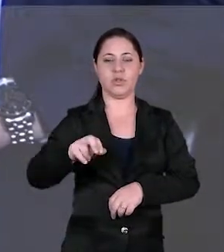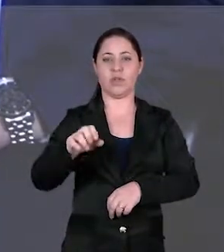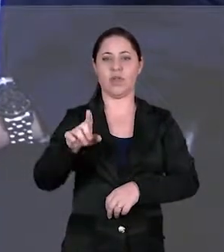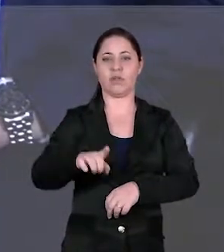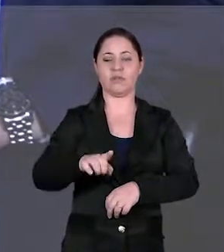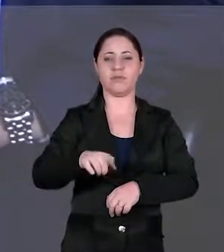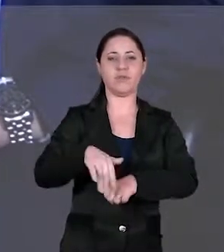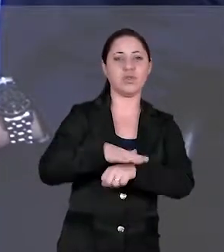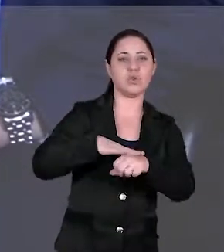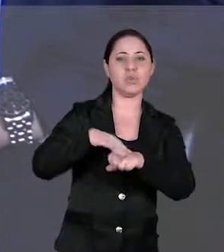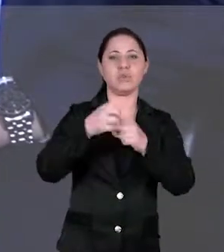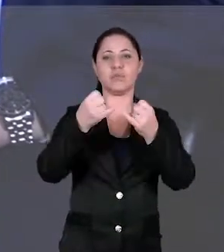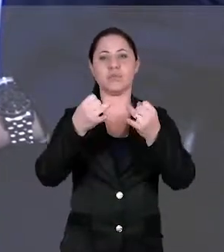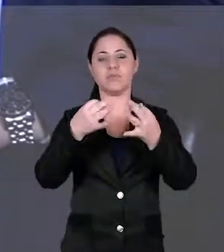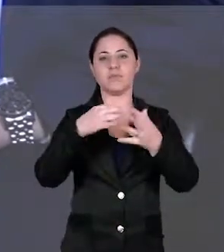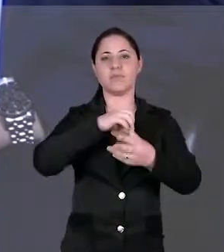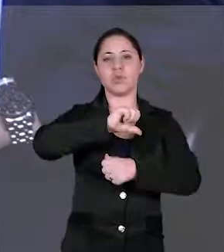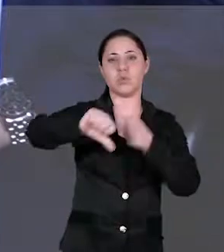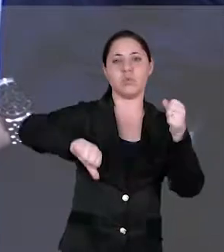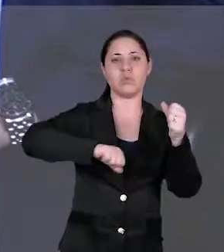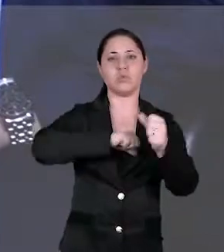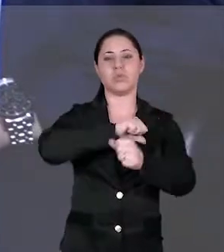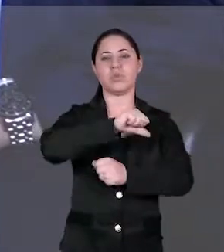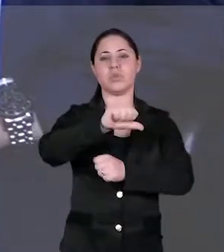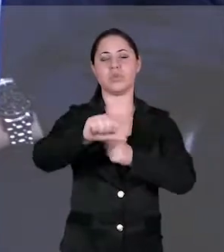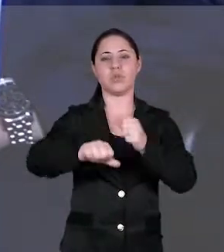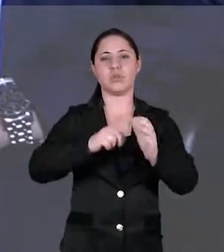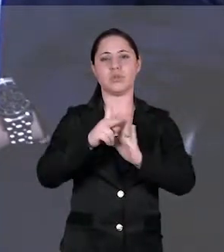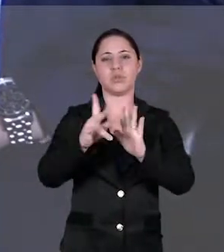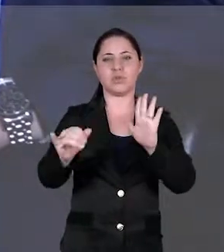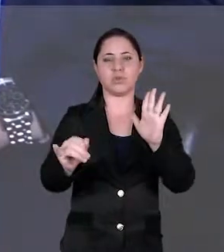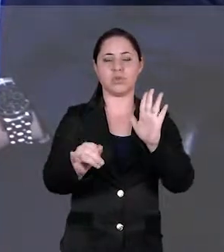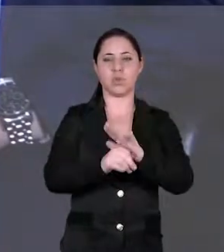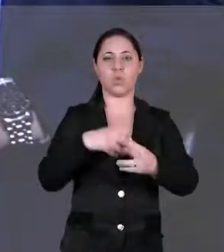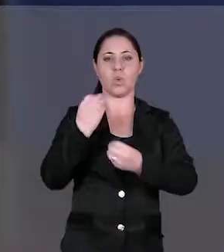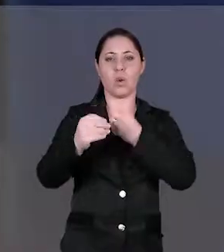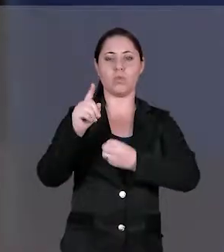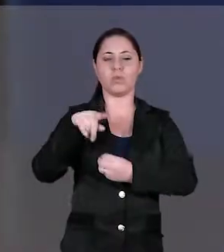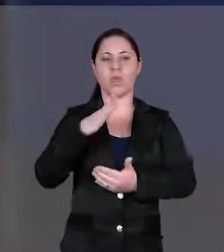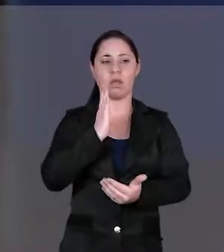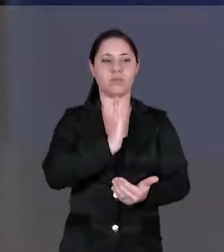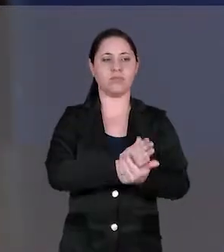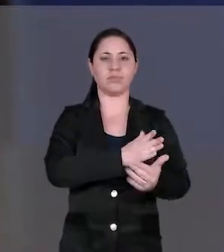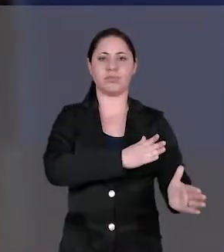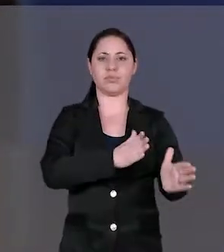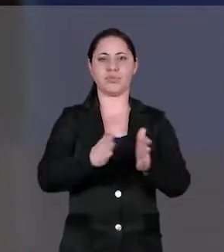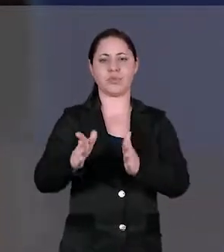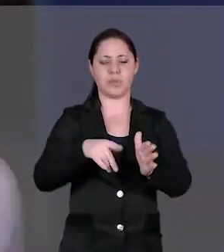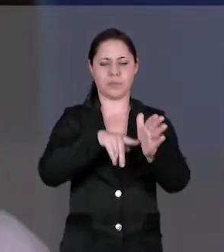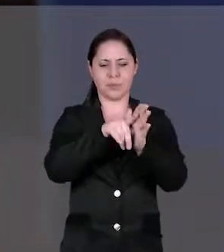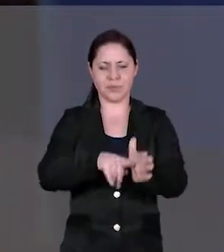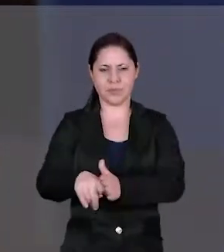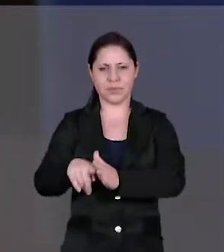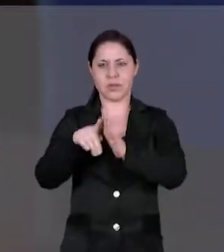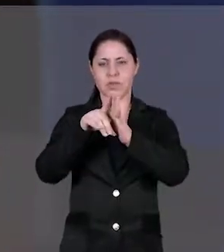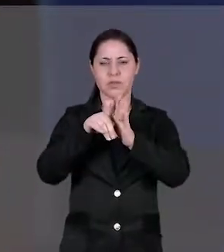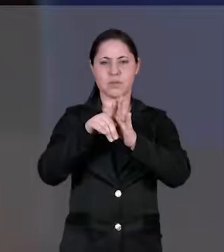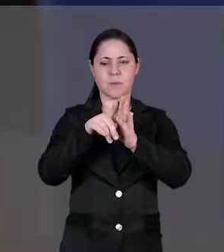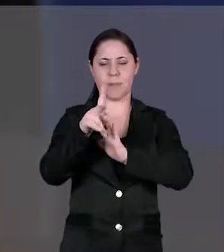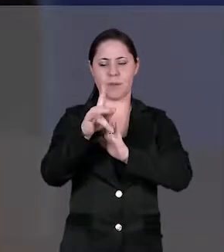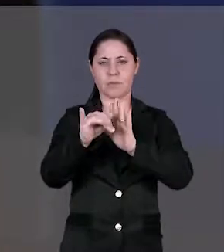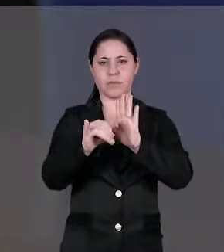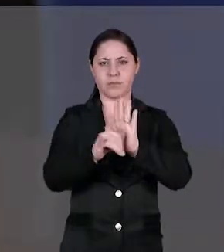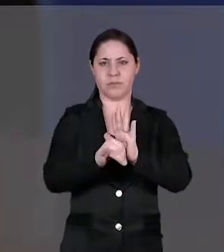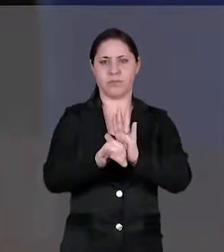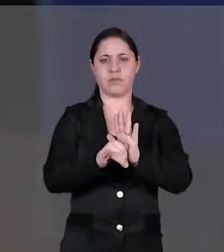vai falar um pouco das alterações, das mudanças dos projetos, como é que tá sendo tão criteriosa a análise